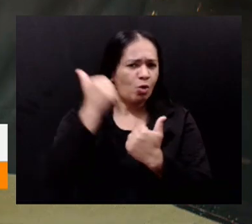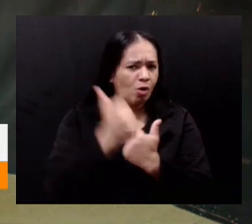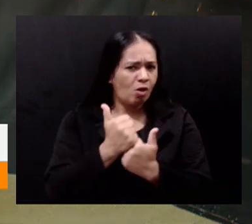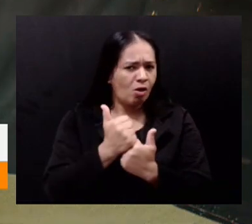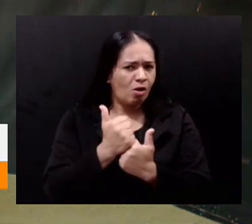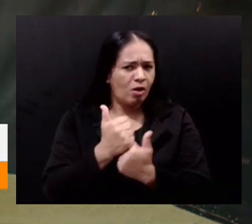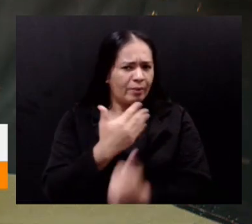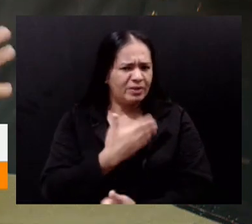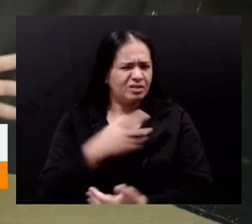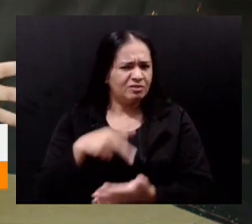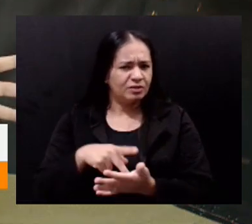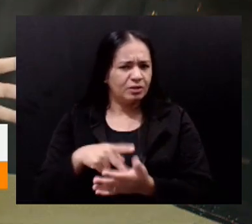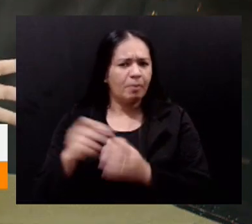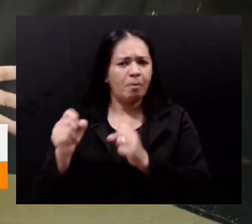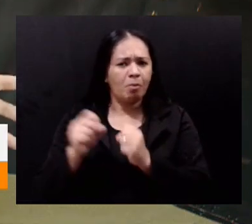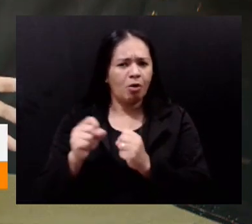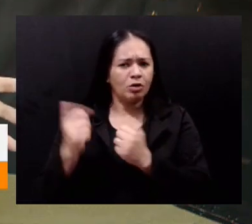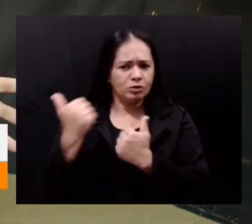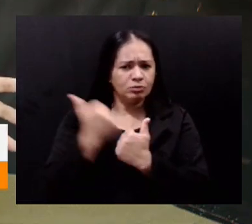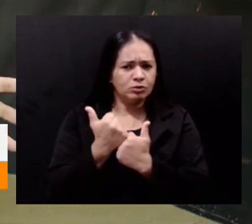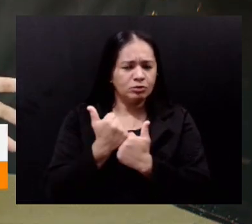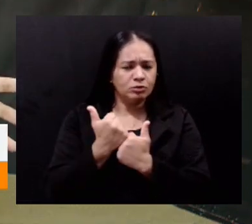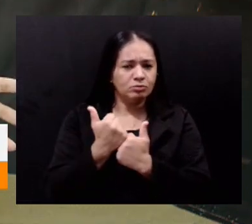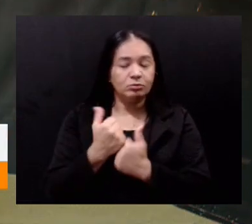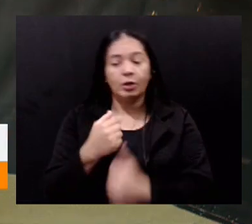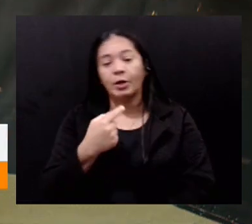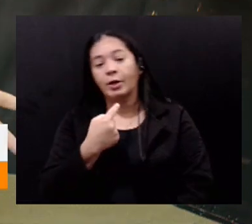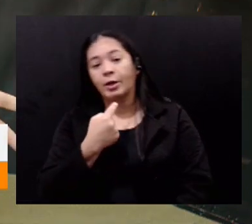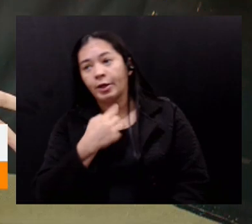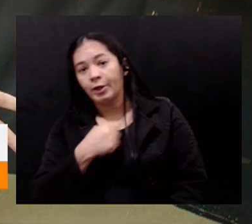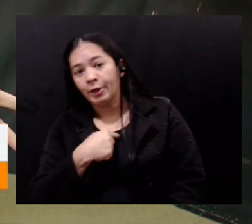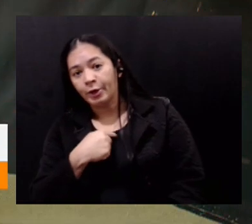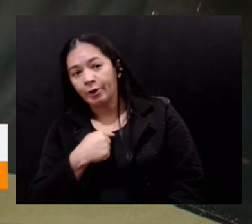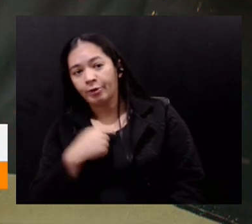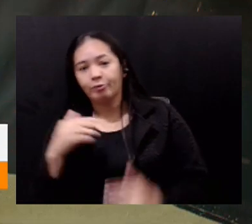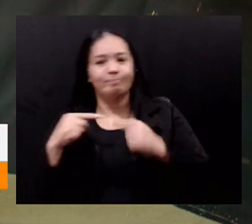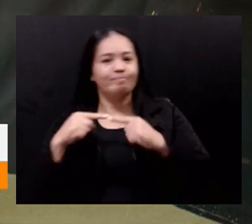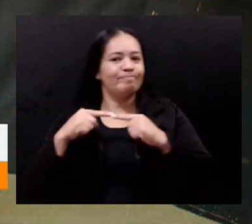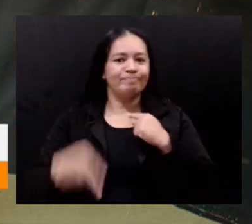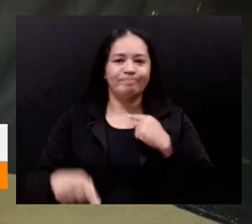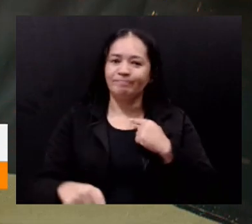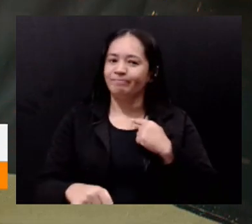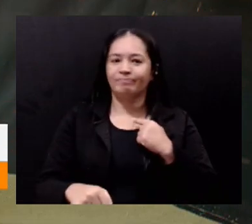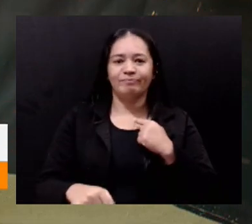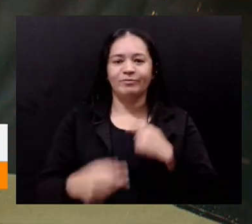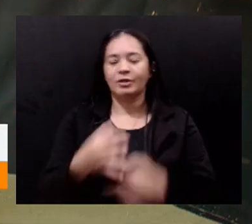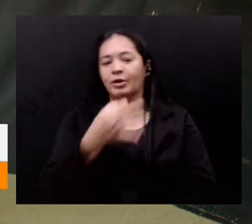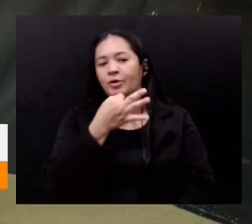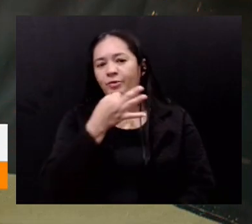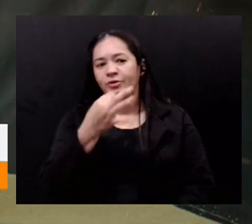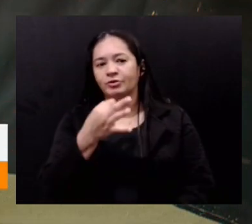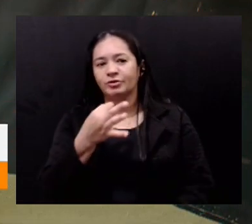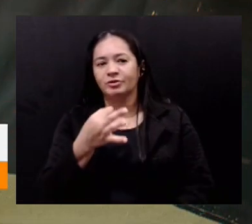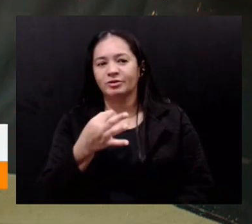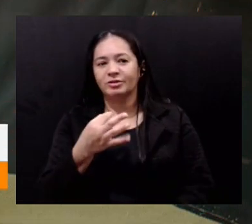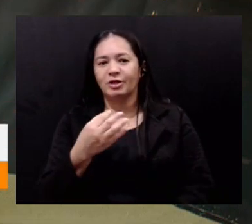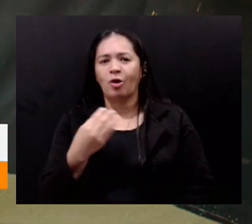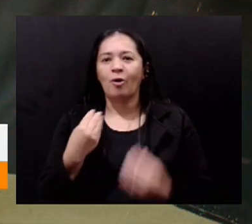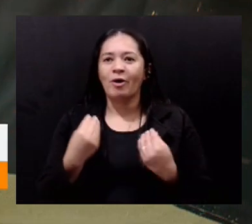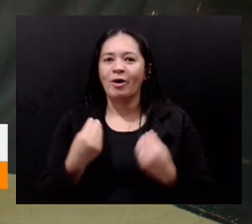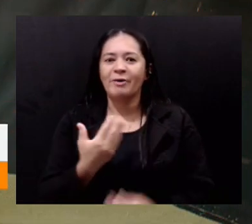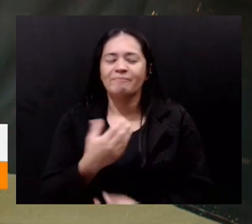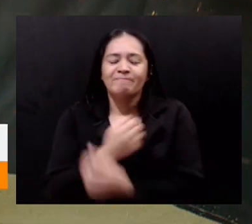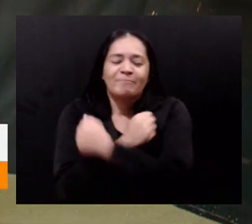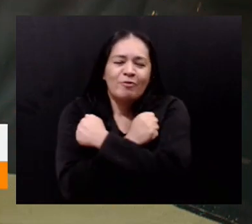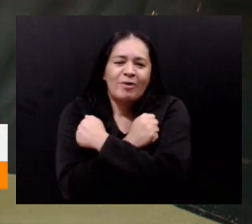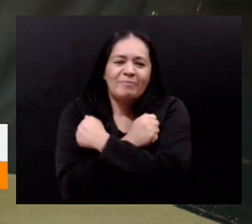de vista? Eu não concordo, né, eu acho que, poxa vida, não existe nada melhor que um abraço de um amigo, né, o